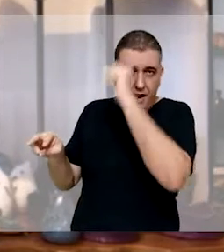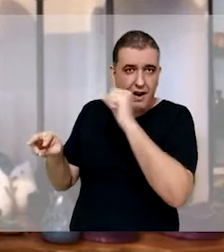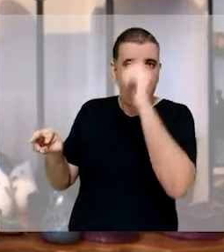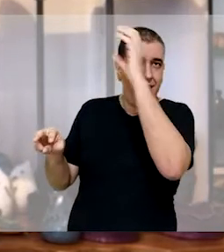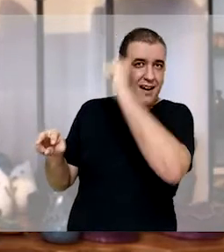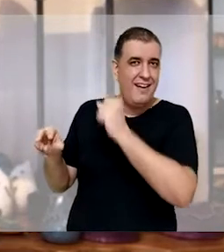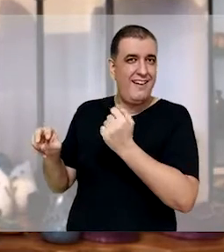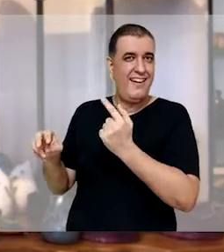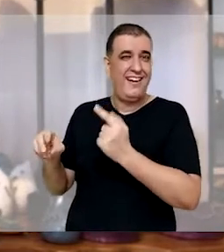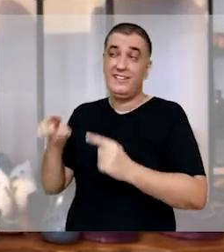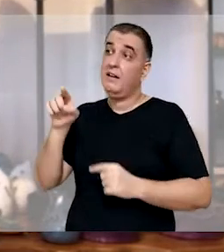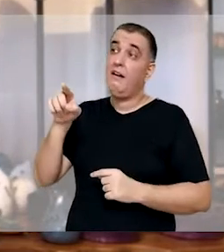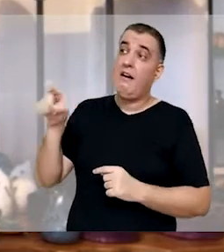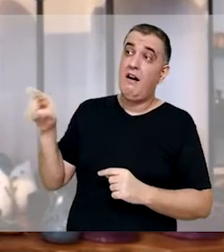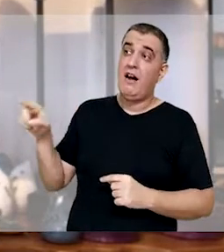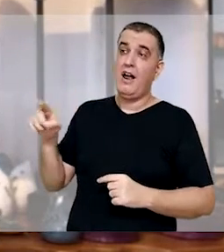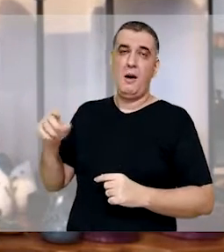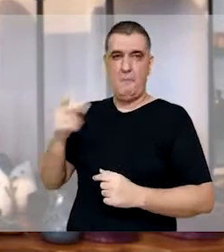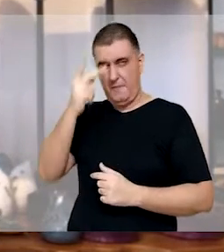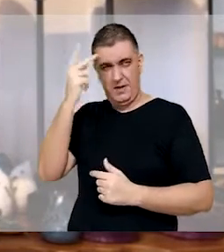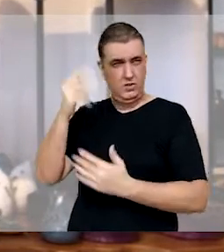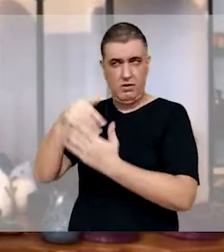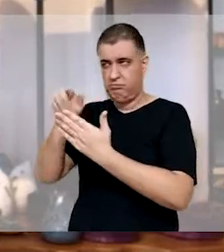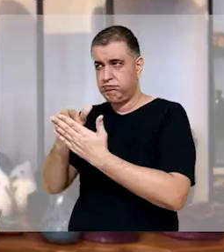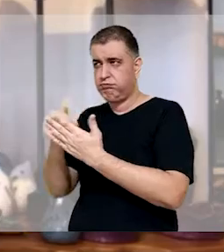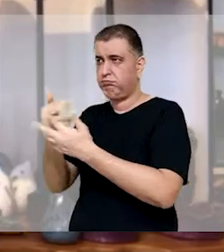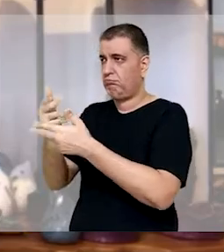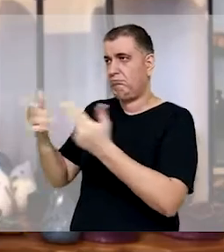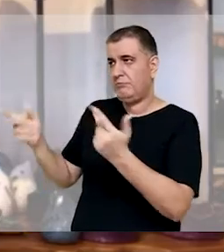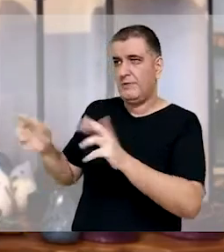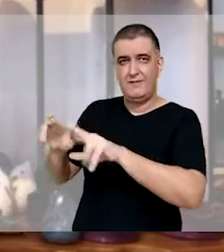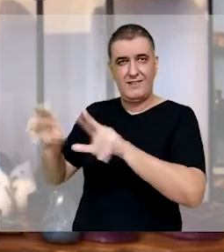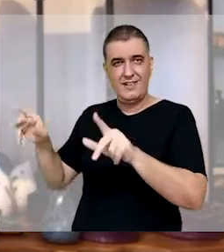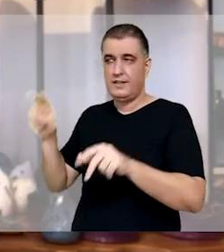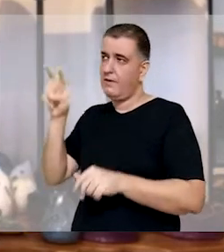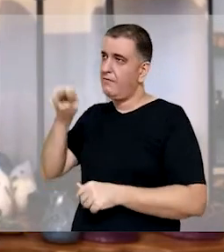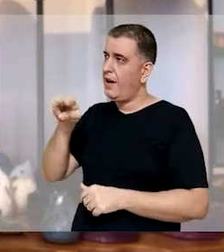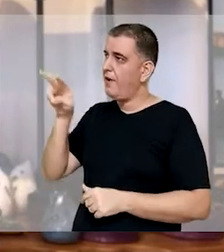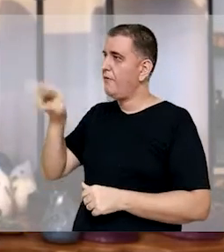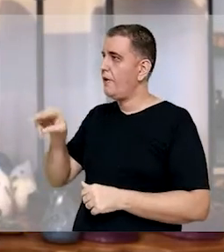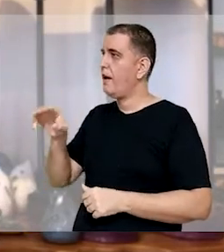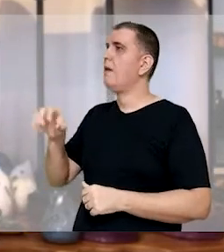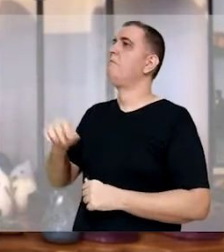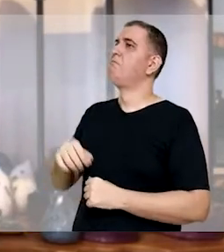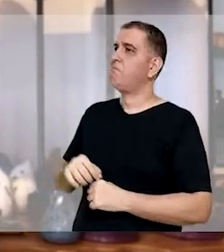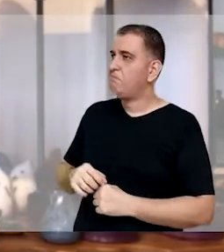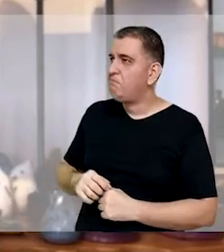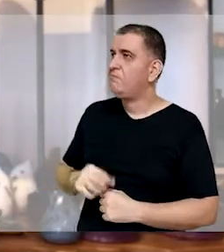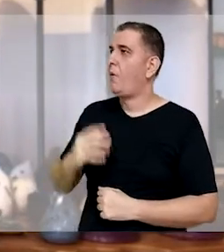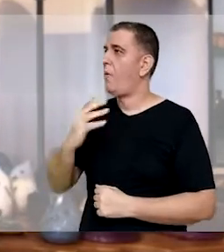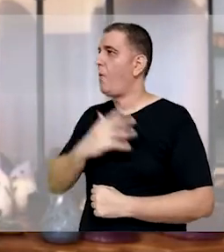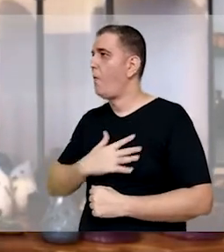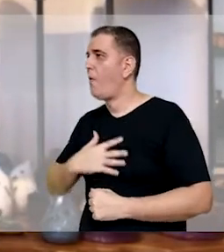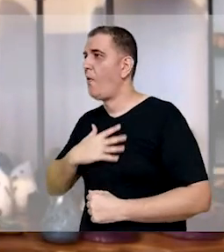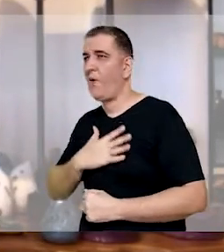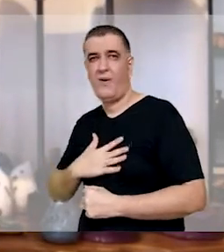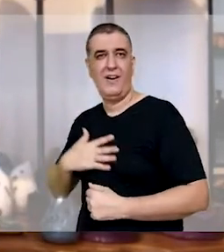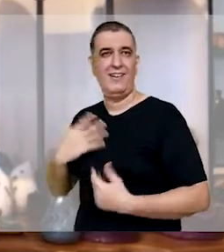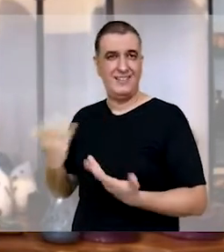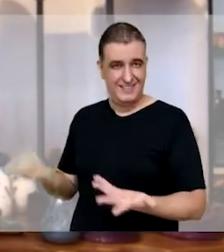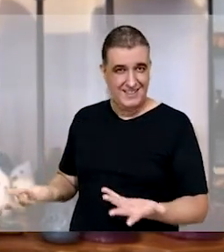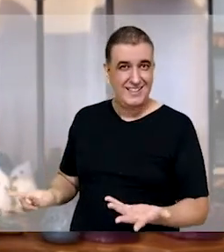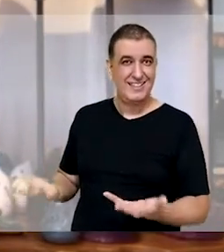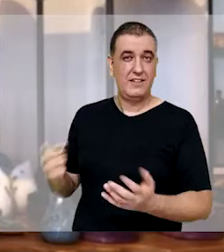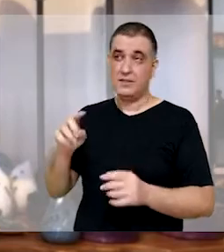são fundamentais, porque é saber a vida de um artista, fazer leitura de obra de arte, respirar, ver um Maiol